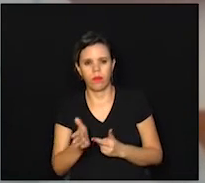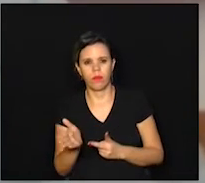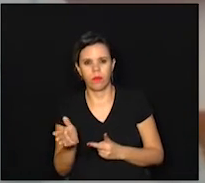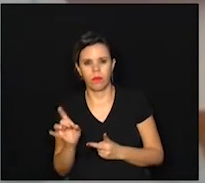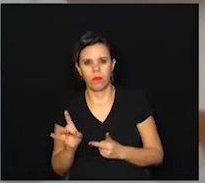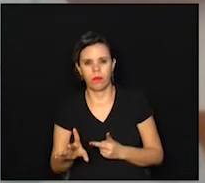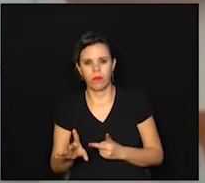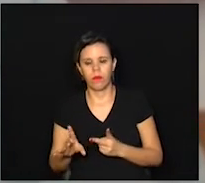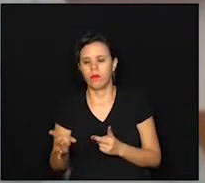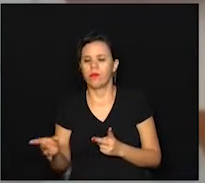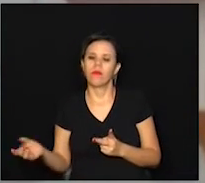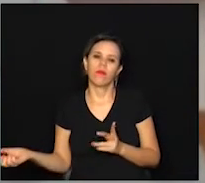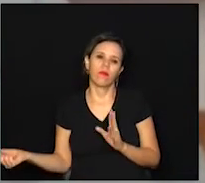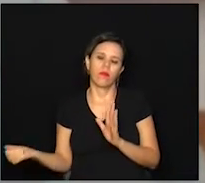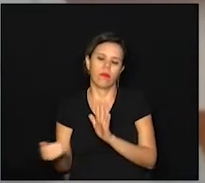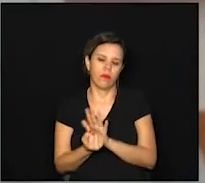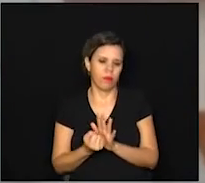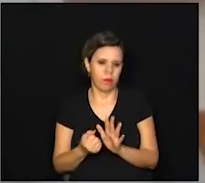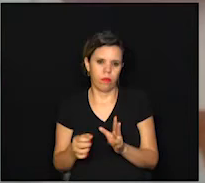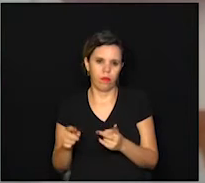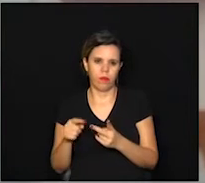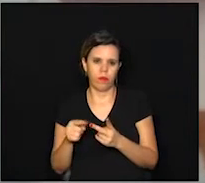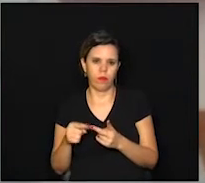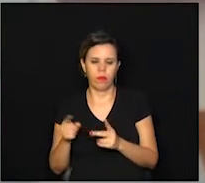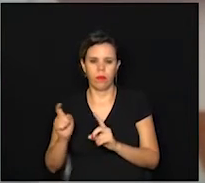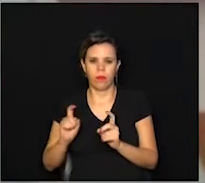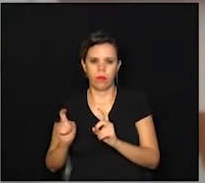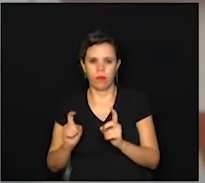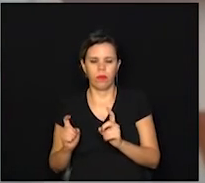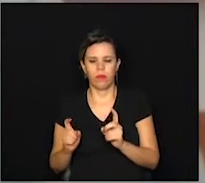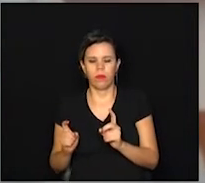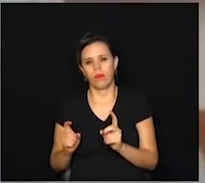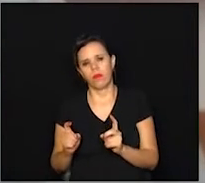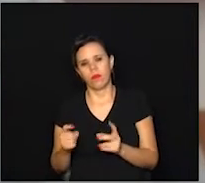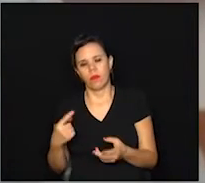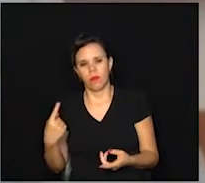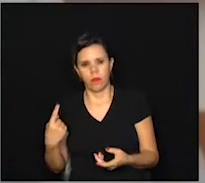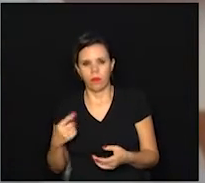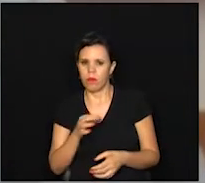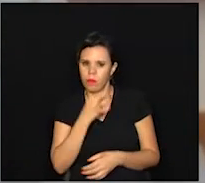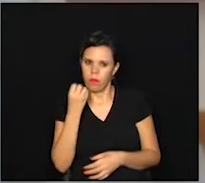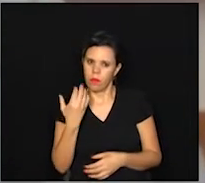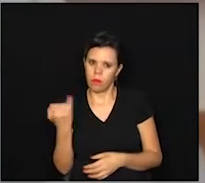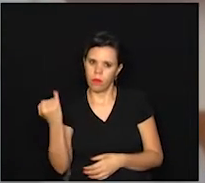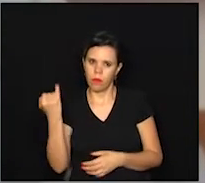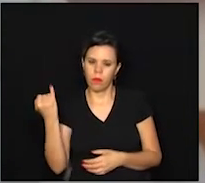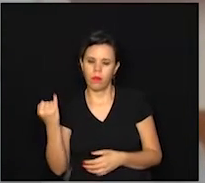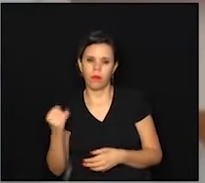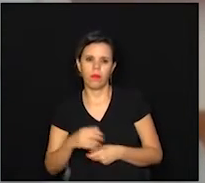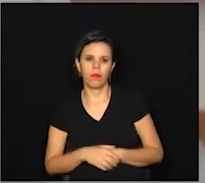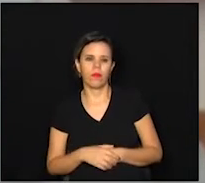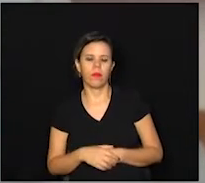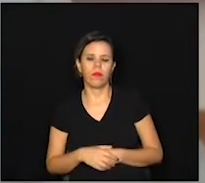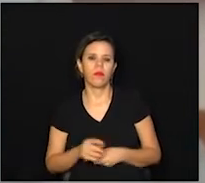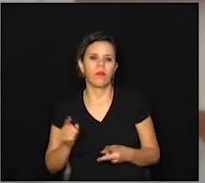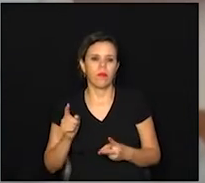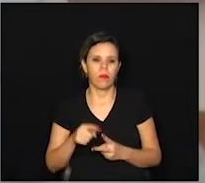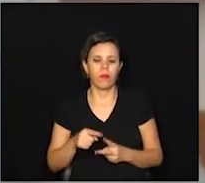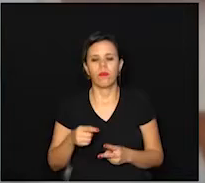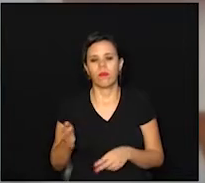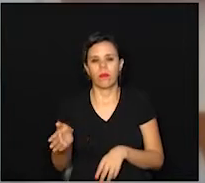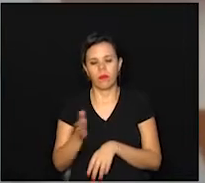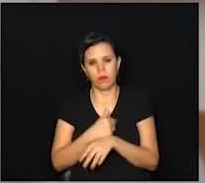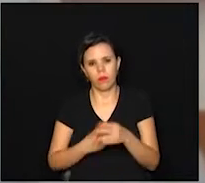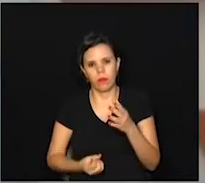da demarcação da pauta, que eu considero bom, importante. Mas eu acho que a gente, antes